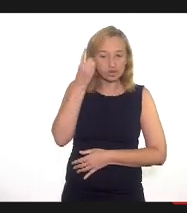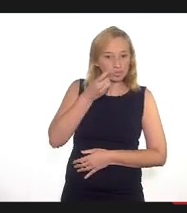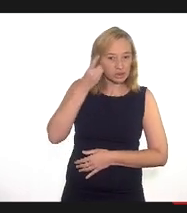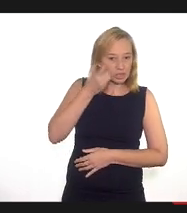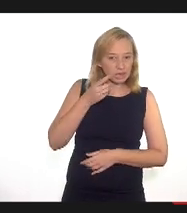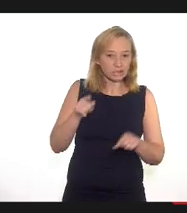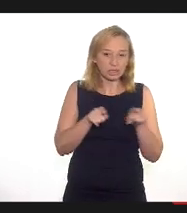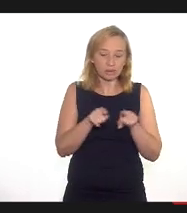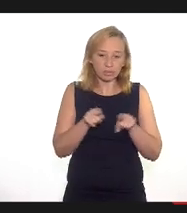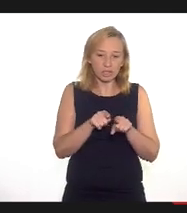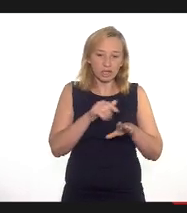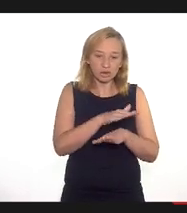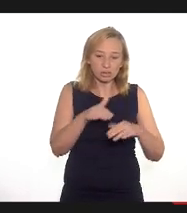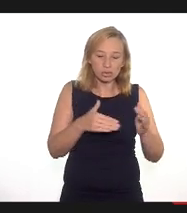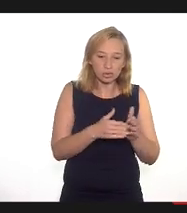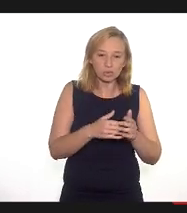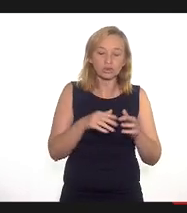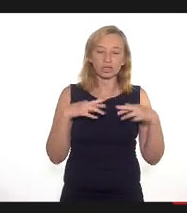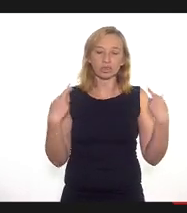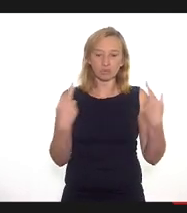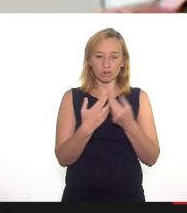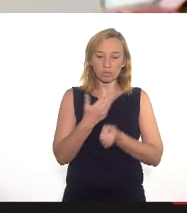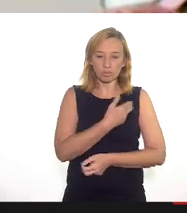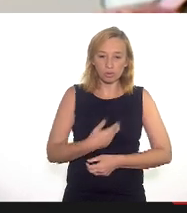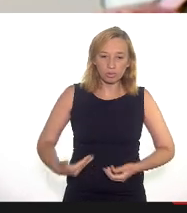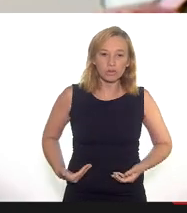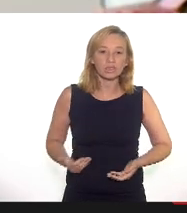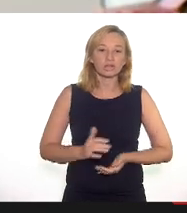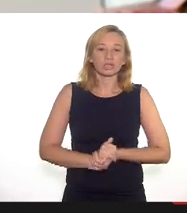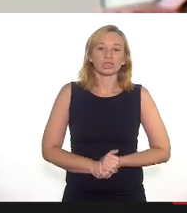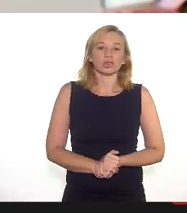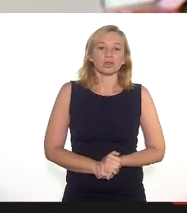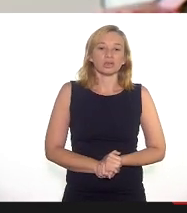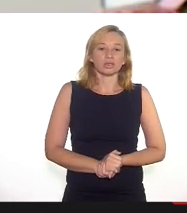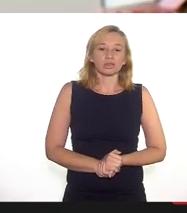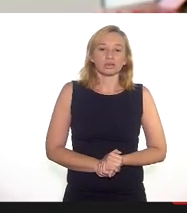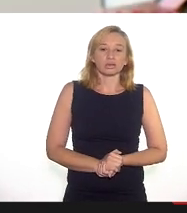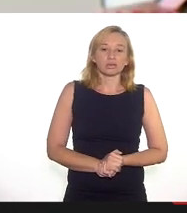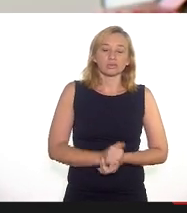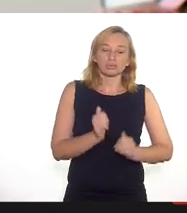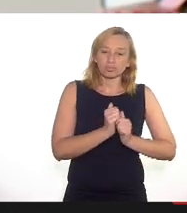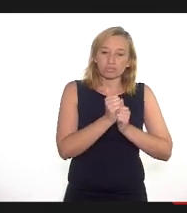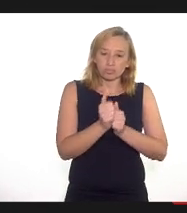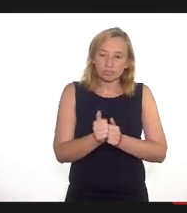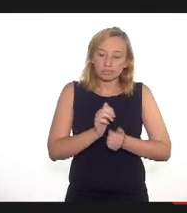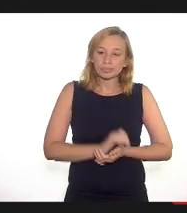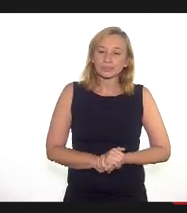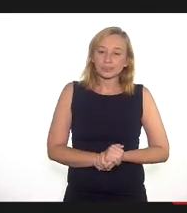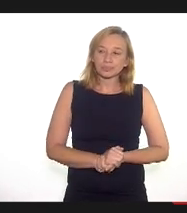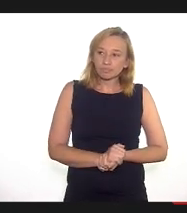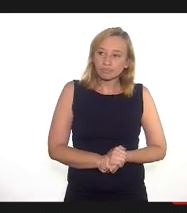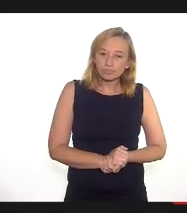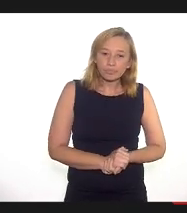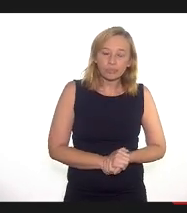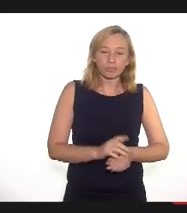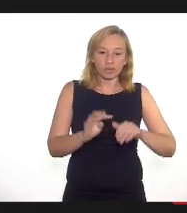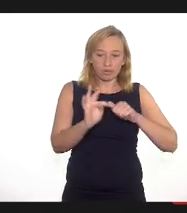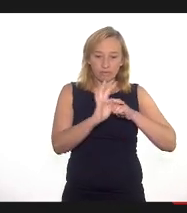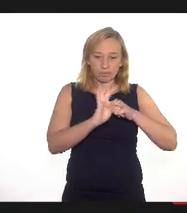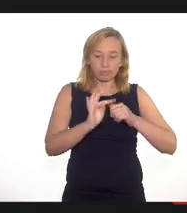demais participantes aí da audiência pública. Bom, eu tô na direção da Educação Superior da